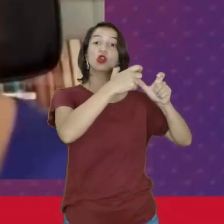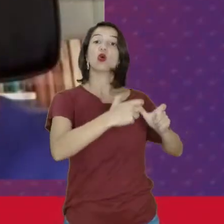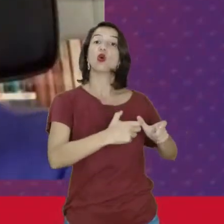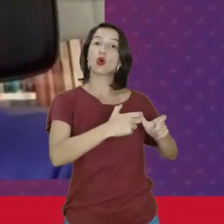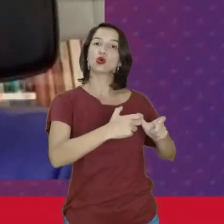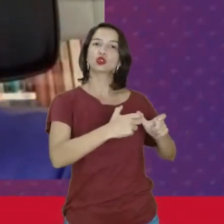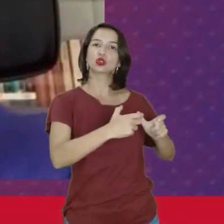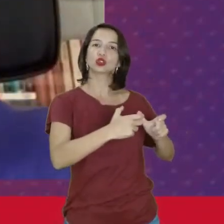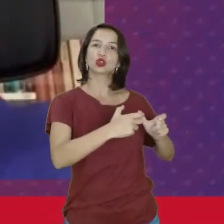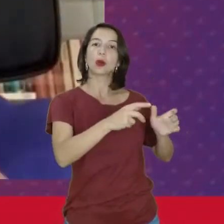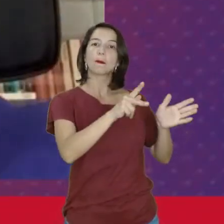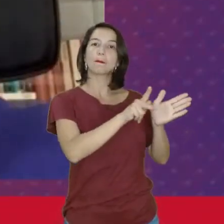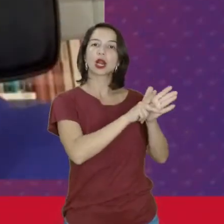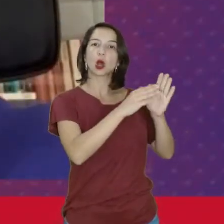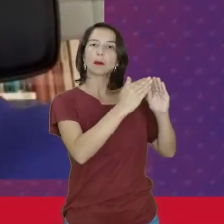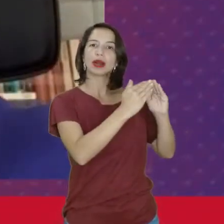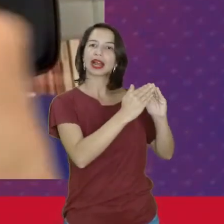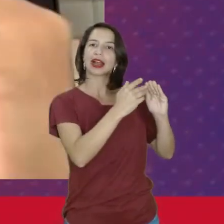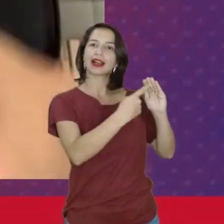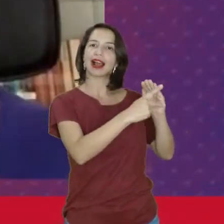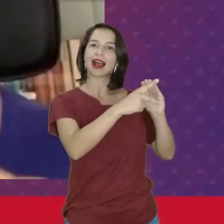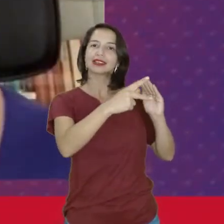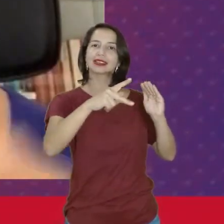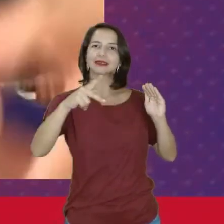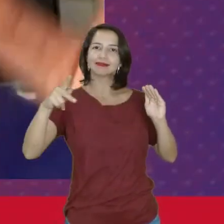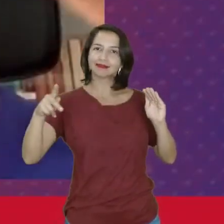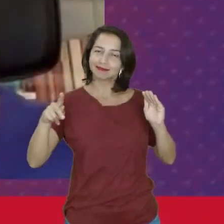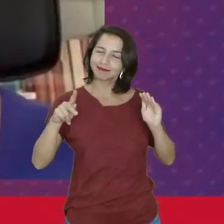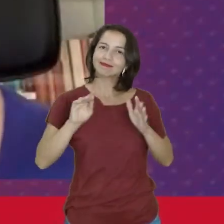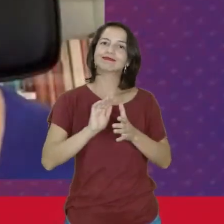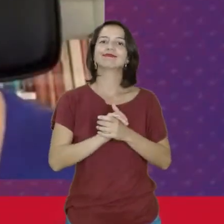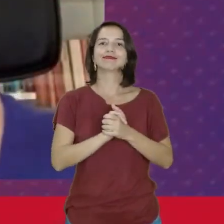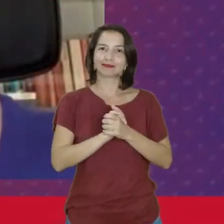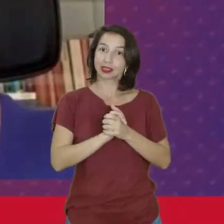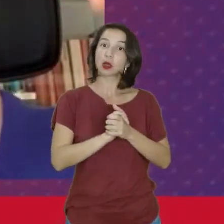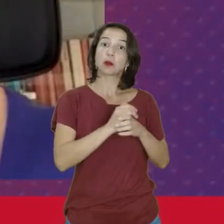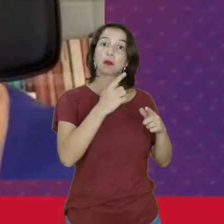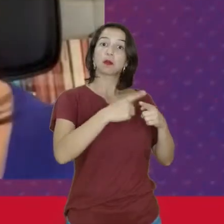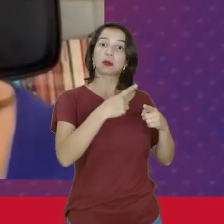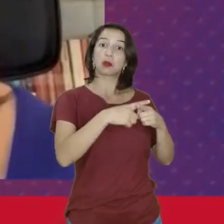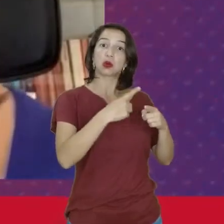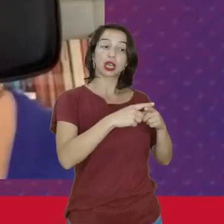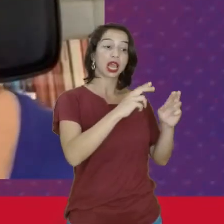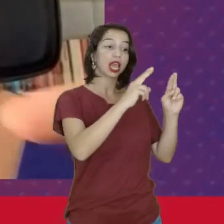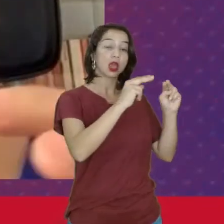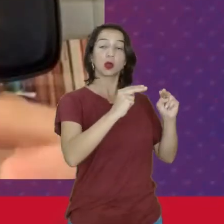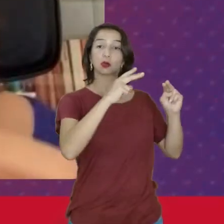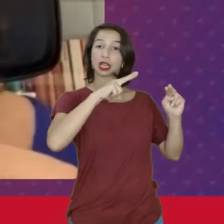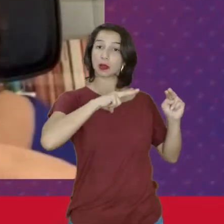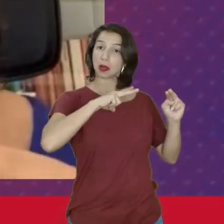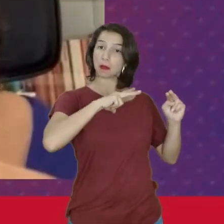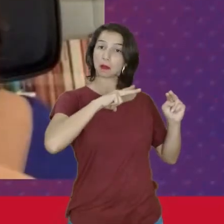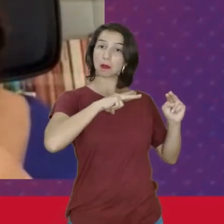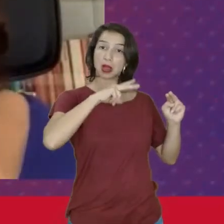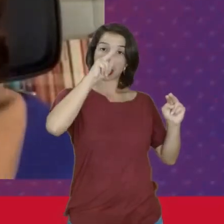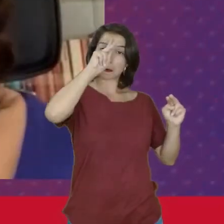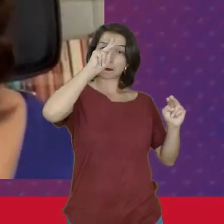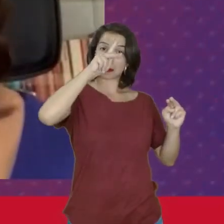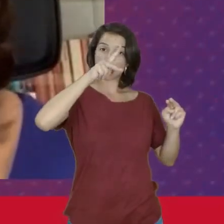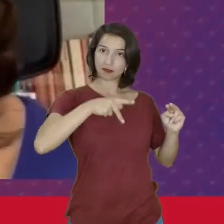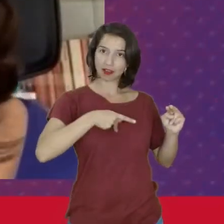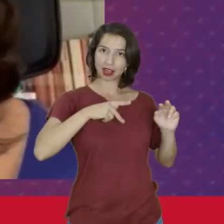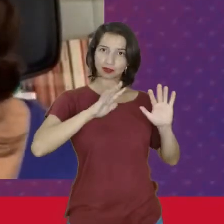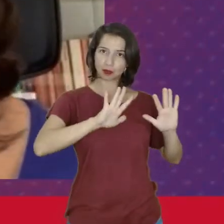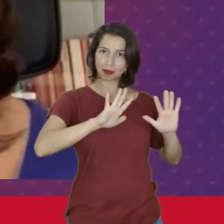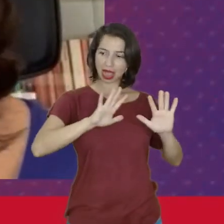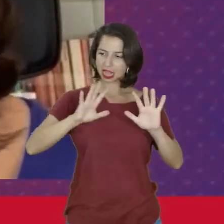assunto privado. O que é assunto público? A ciência, os valores e a escola